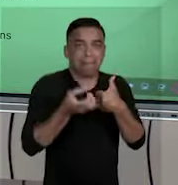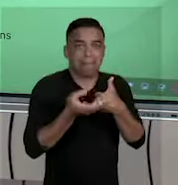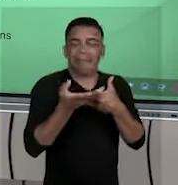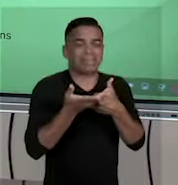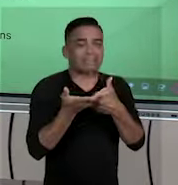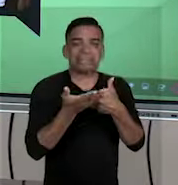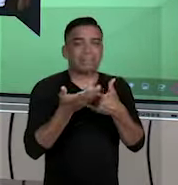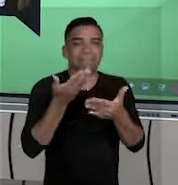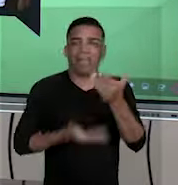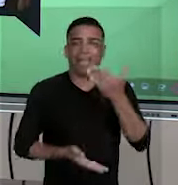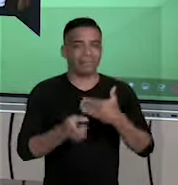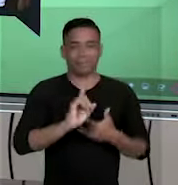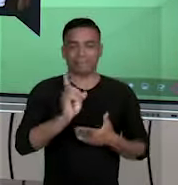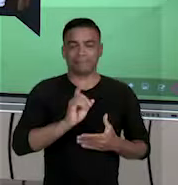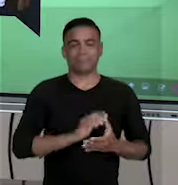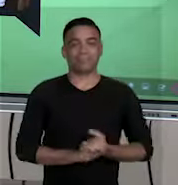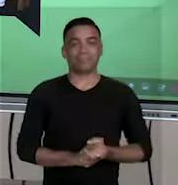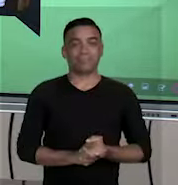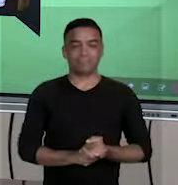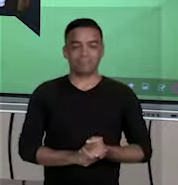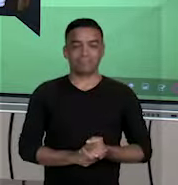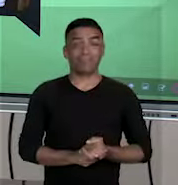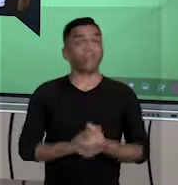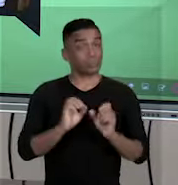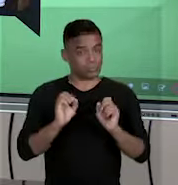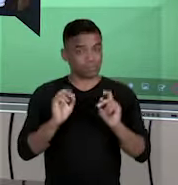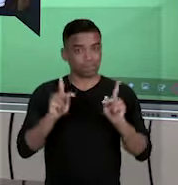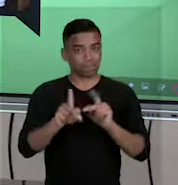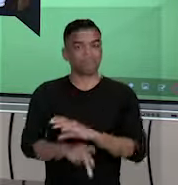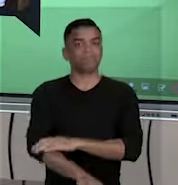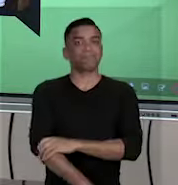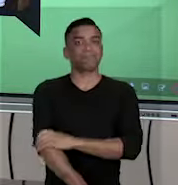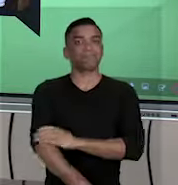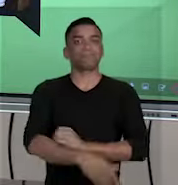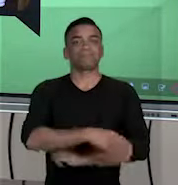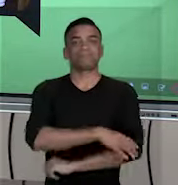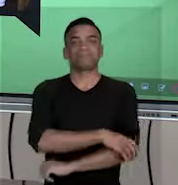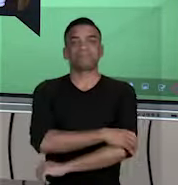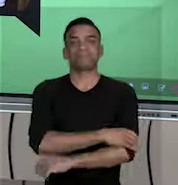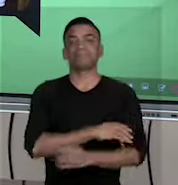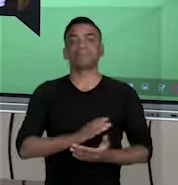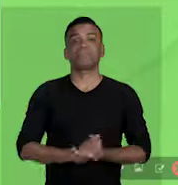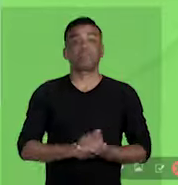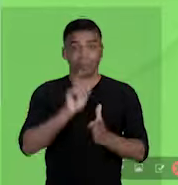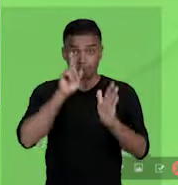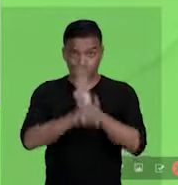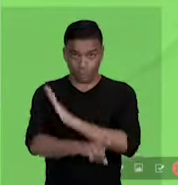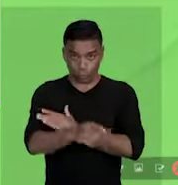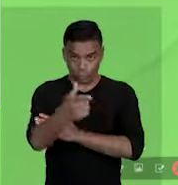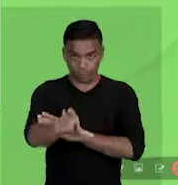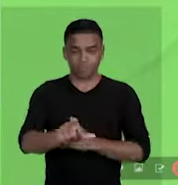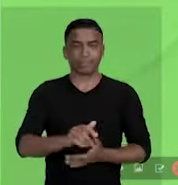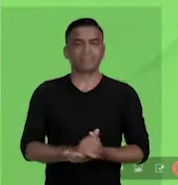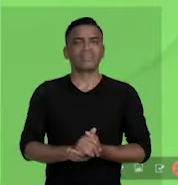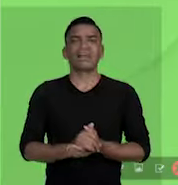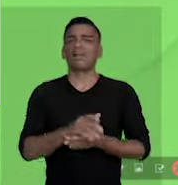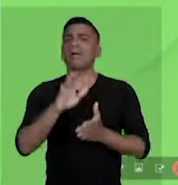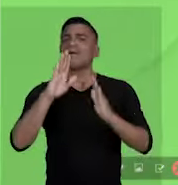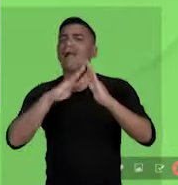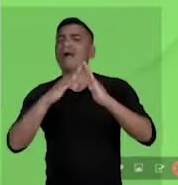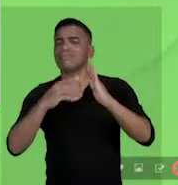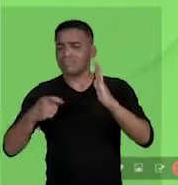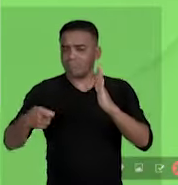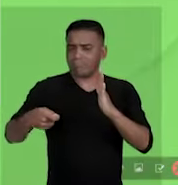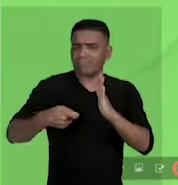de fora. Beleza? Ok, vamos dar continuidade aqui então. Mais uma perguntinha. As tomadas da sua residência são